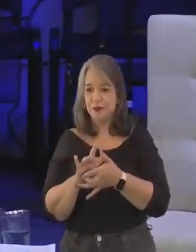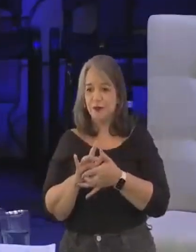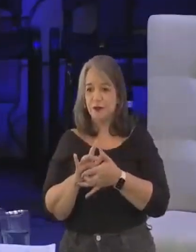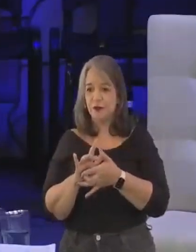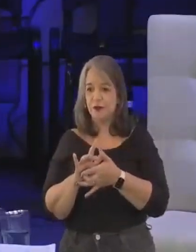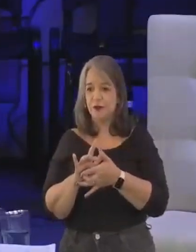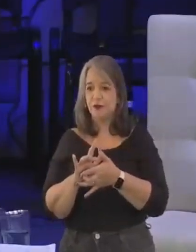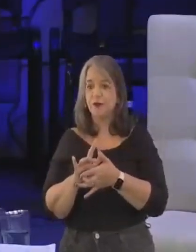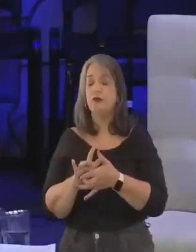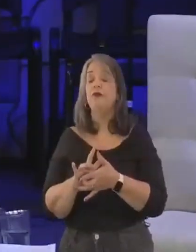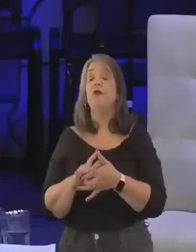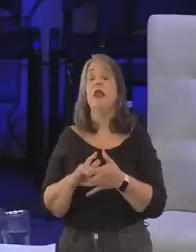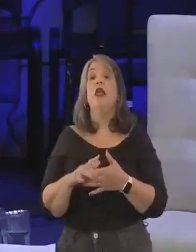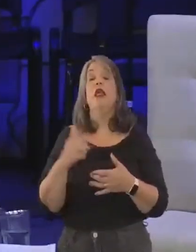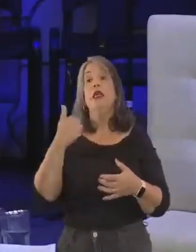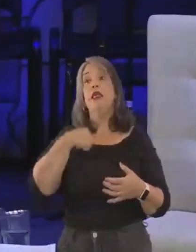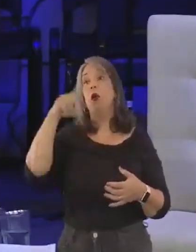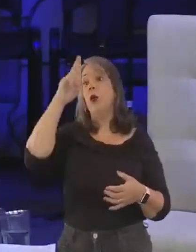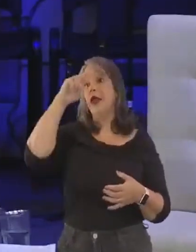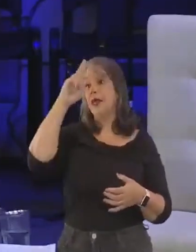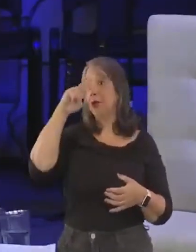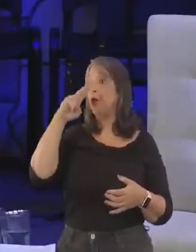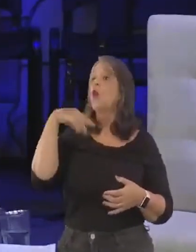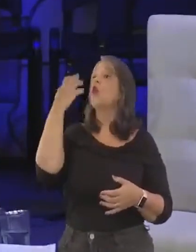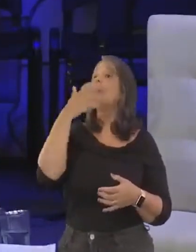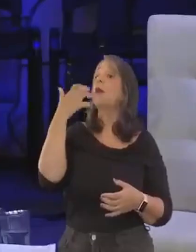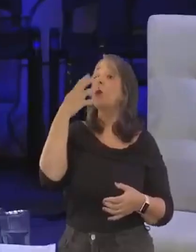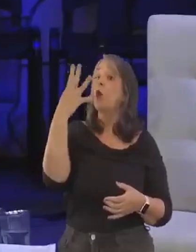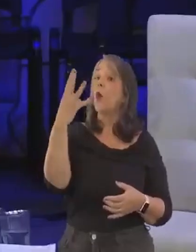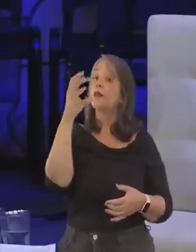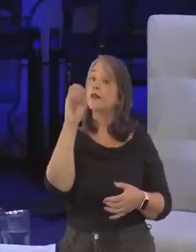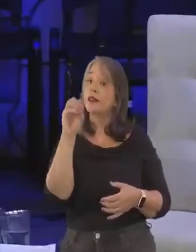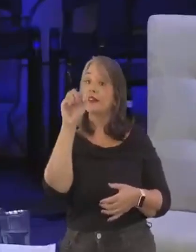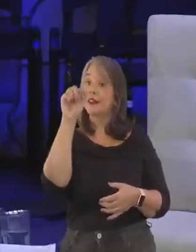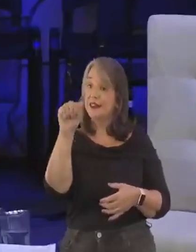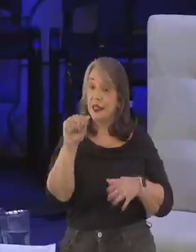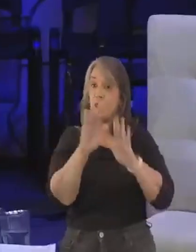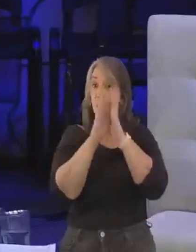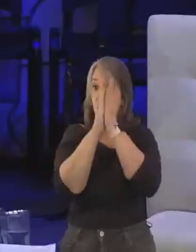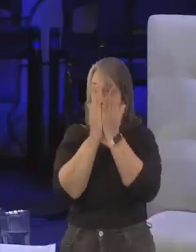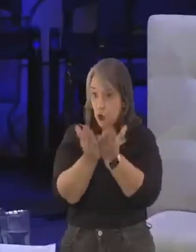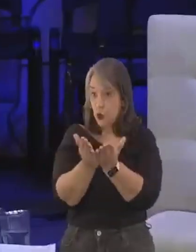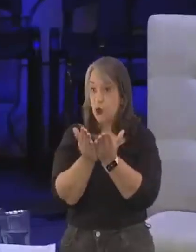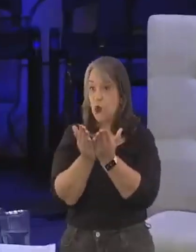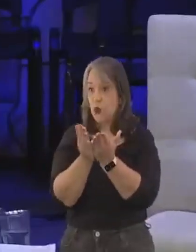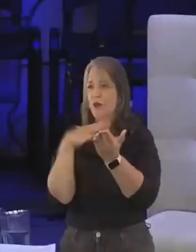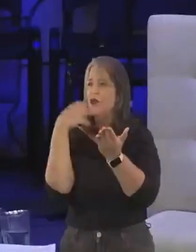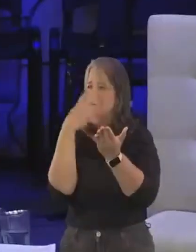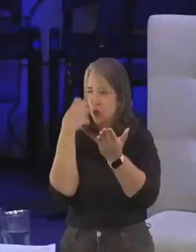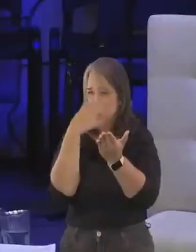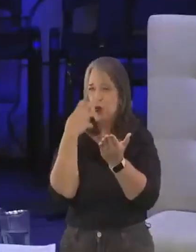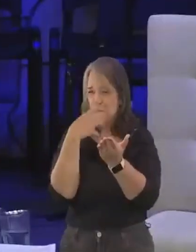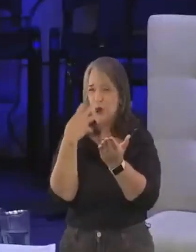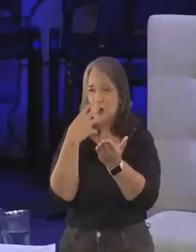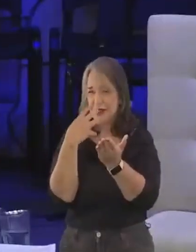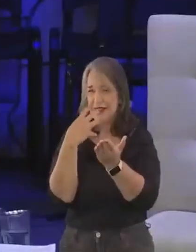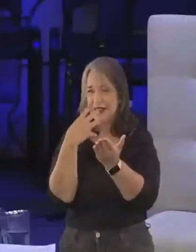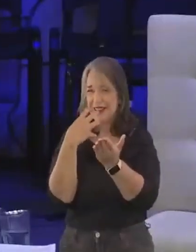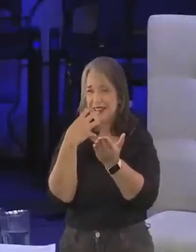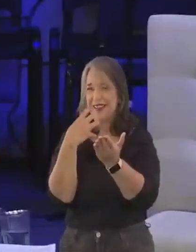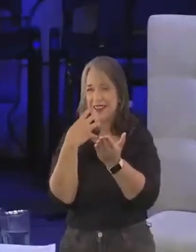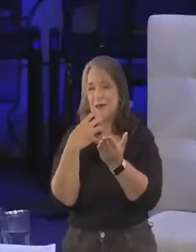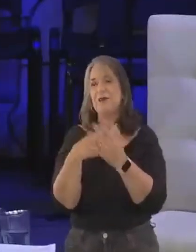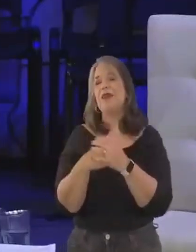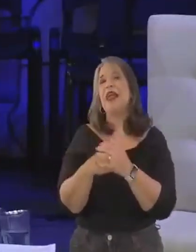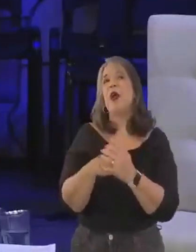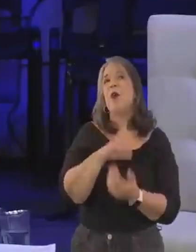407 do cantor cristão, que diz assim, e quem souber pode cantar comigo.